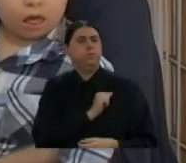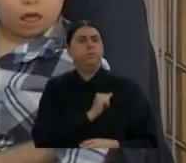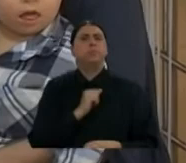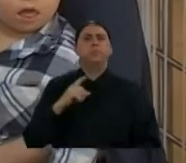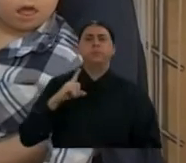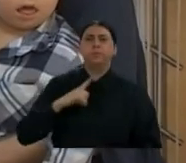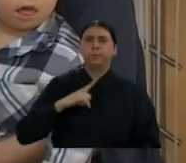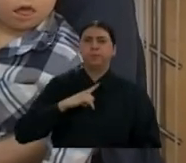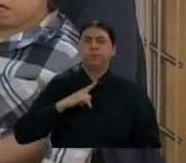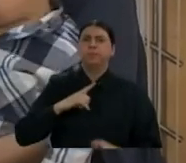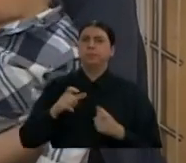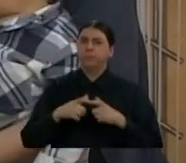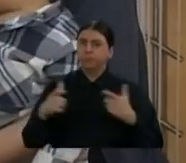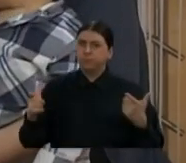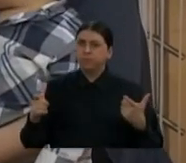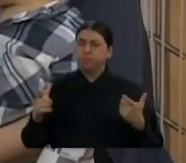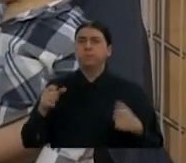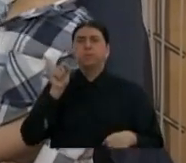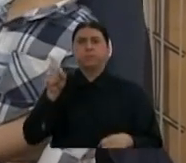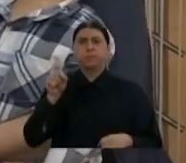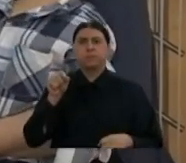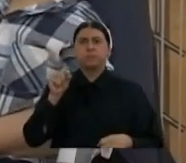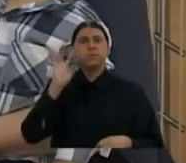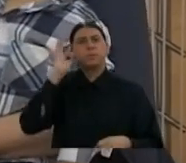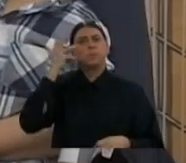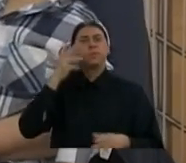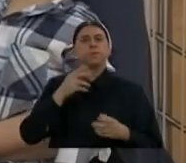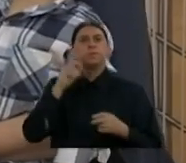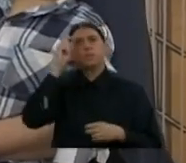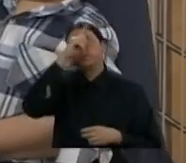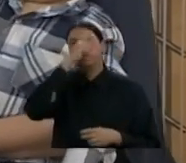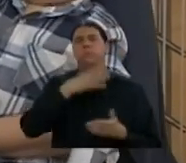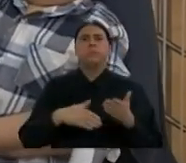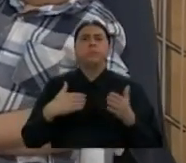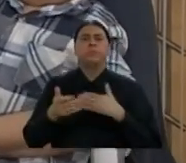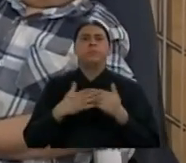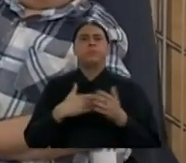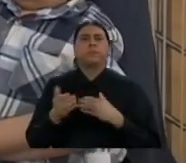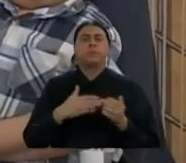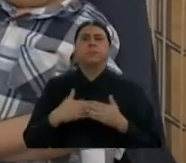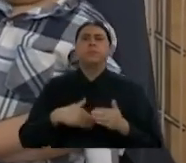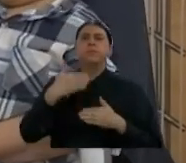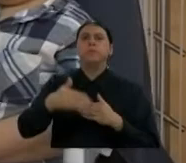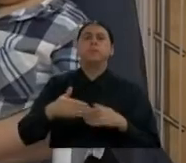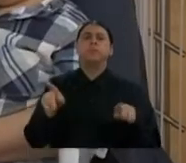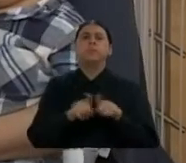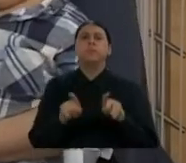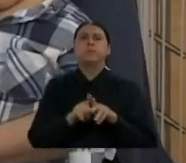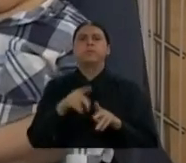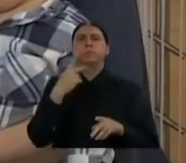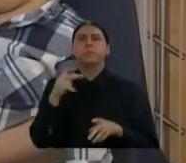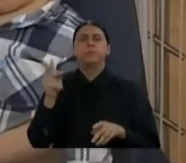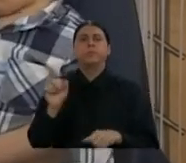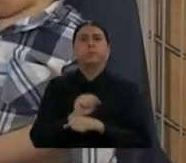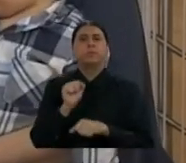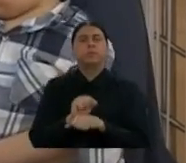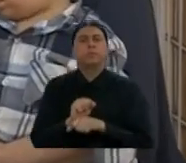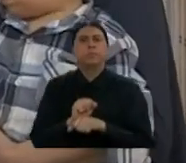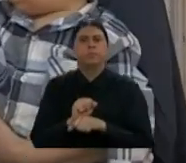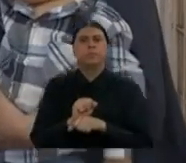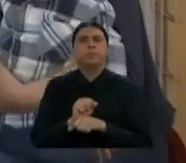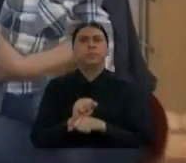tanto que ele está superando qualquer dificuldade ele está indo à frente até mesmo do que a gente esperava